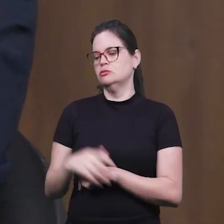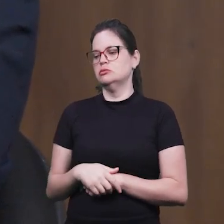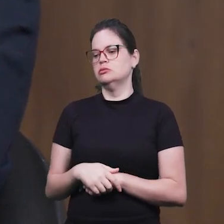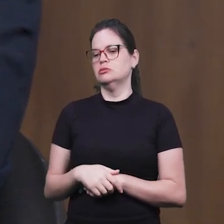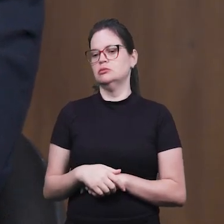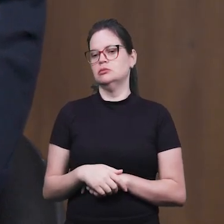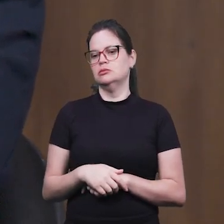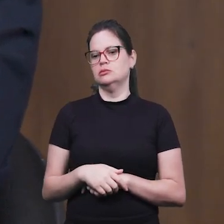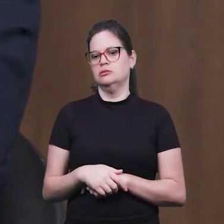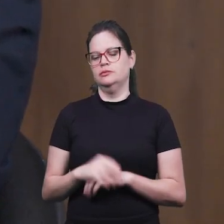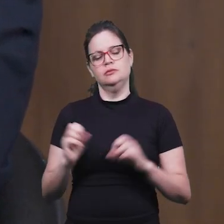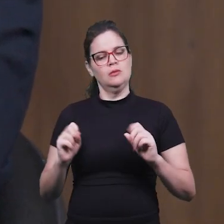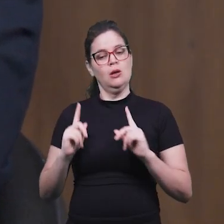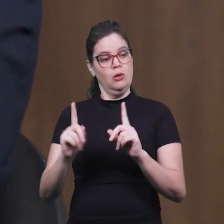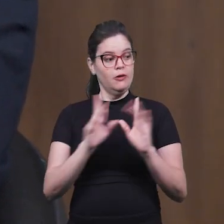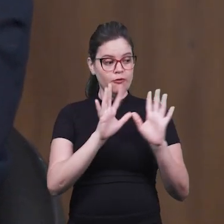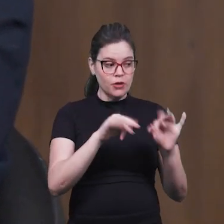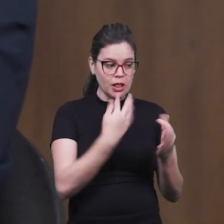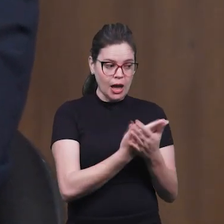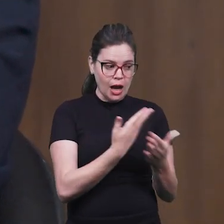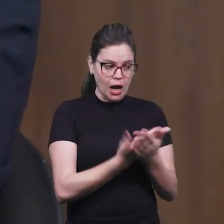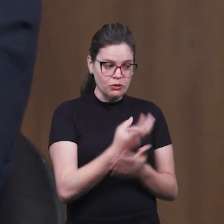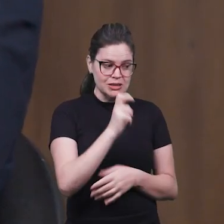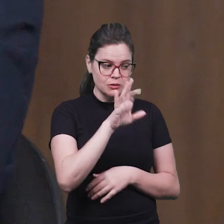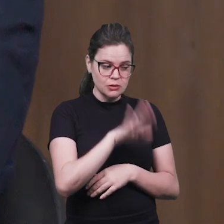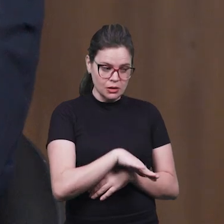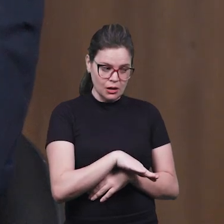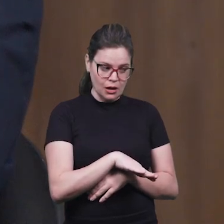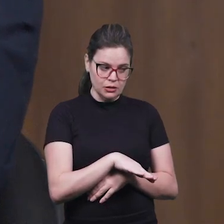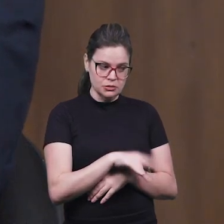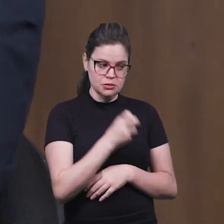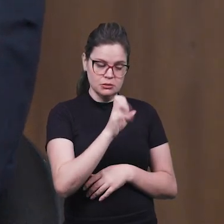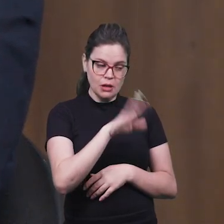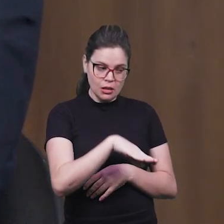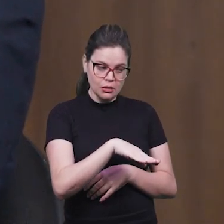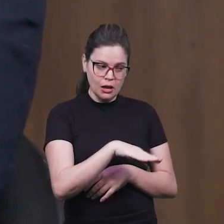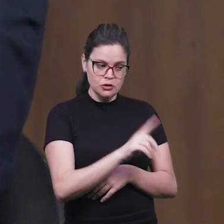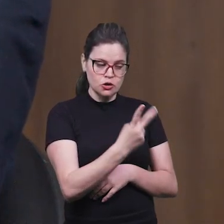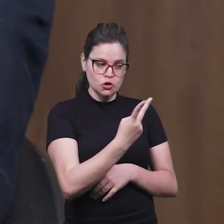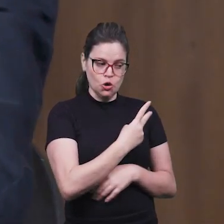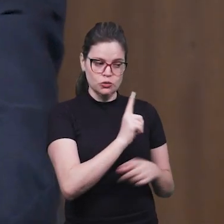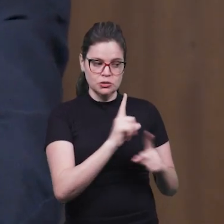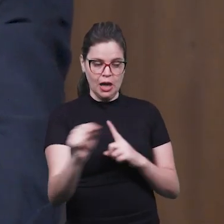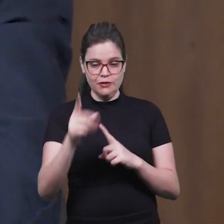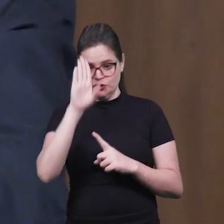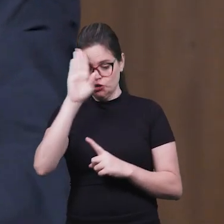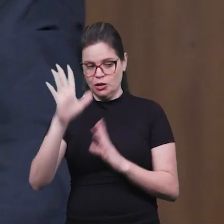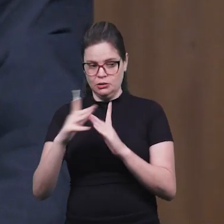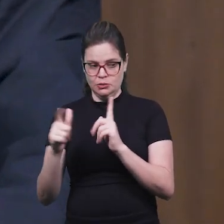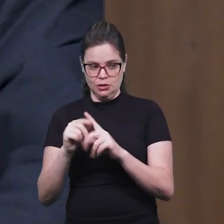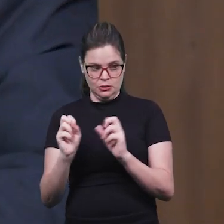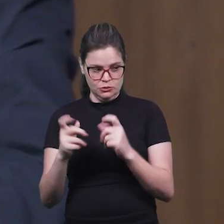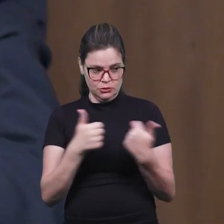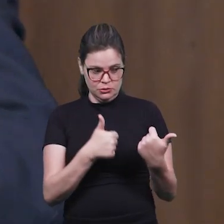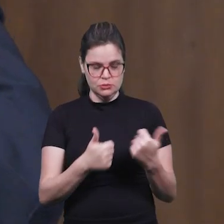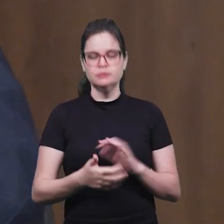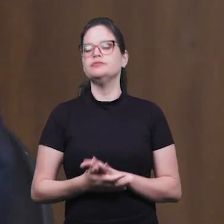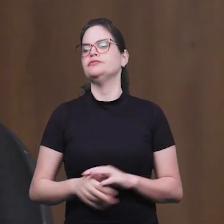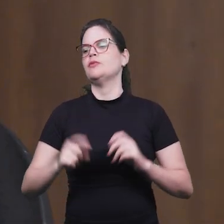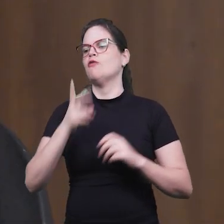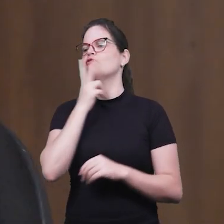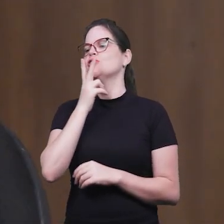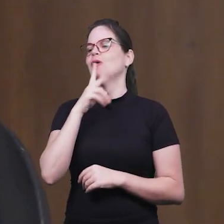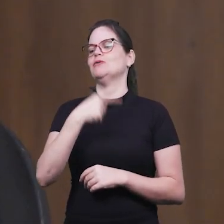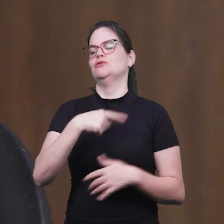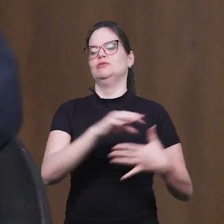Então, quando termina a aula da tarde, terminava a última aula às 5 horas da tarde. Não, sai aqui direto para a igreja, saímos direto para Vitória, Jonas.